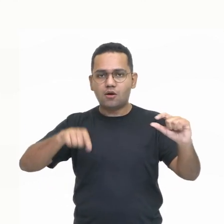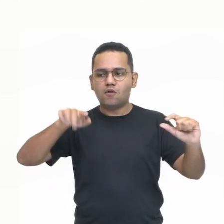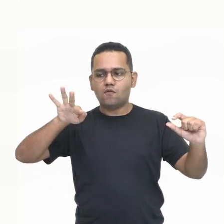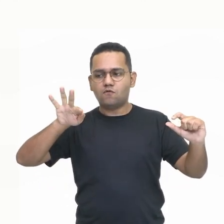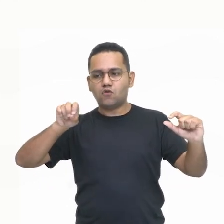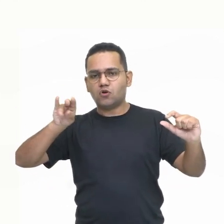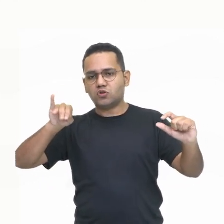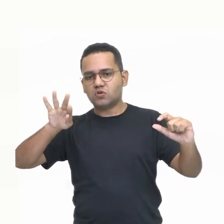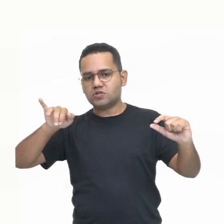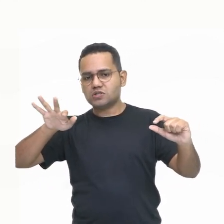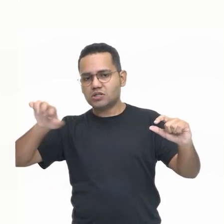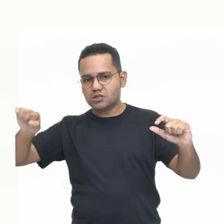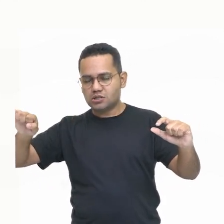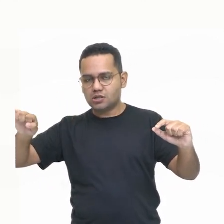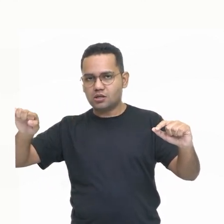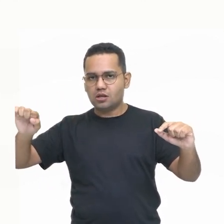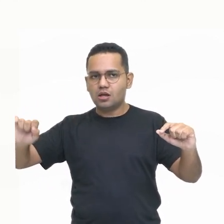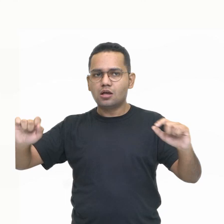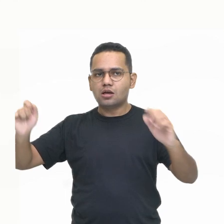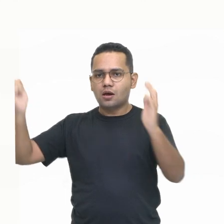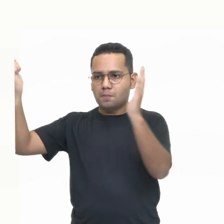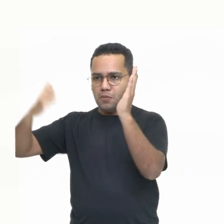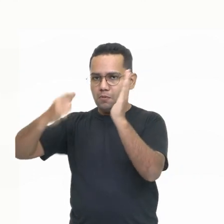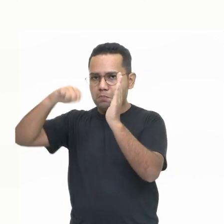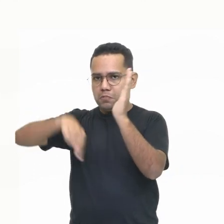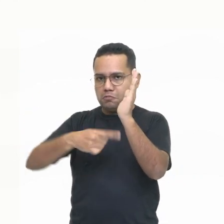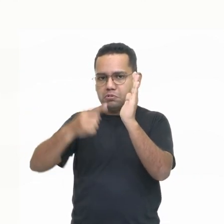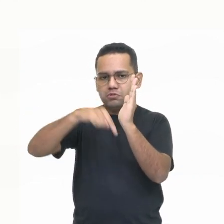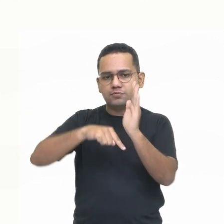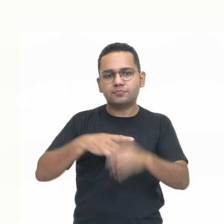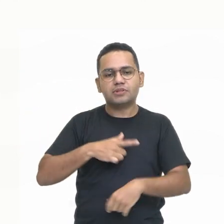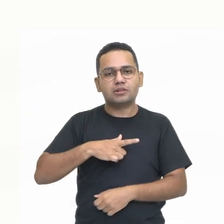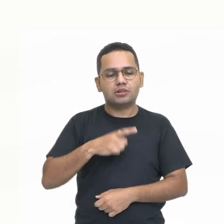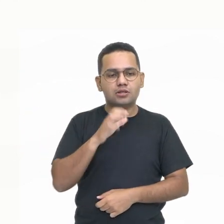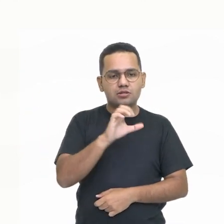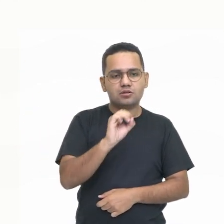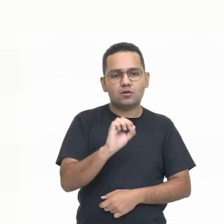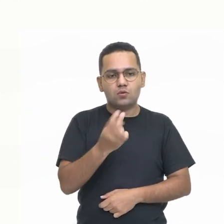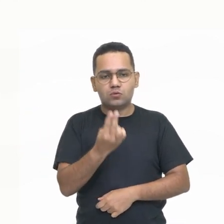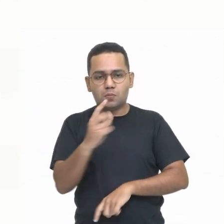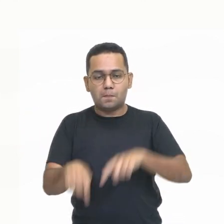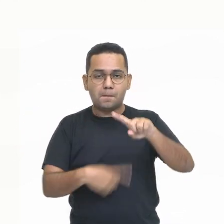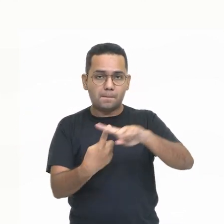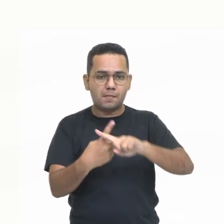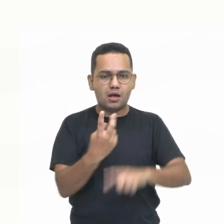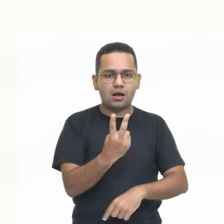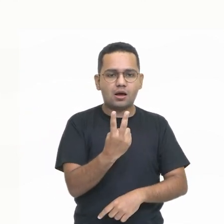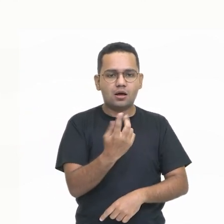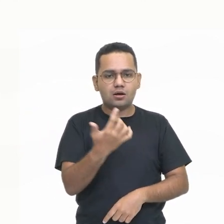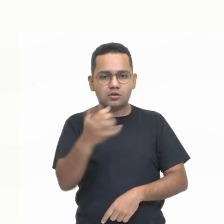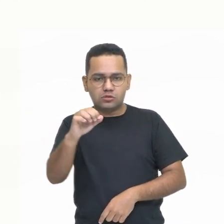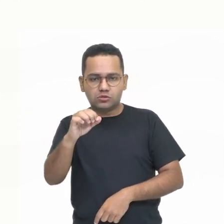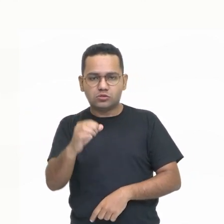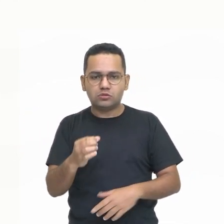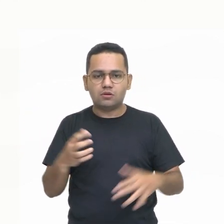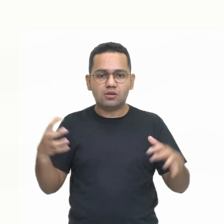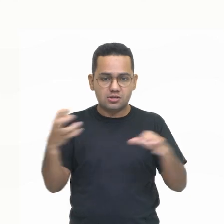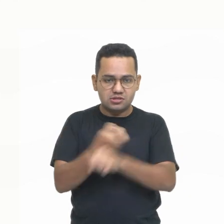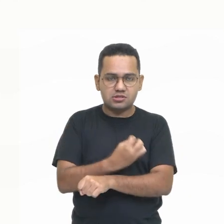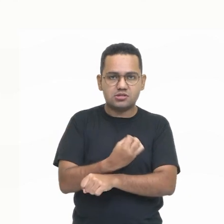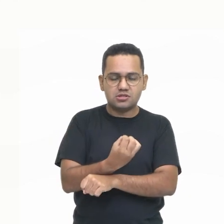utiliza o CO2, né? O CO2 junto com a água, para formar a